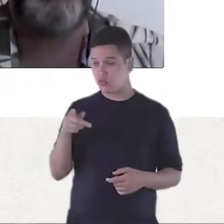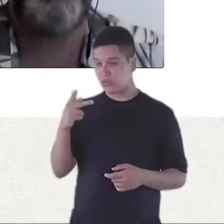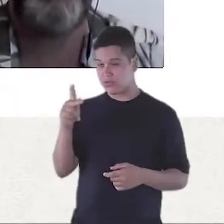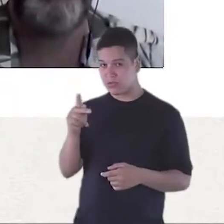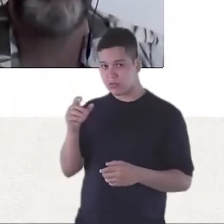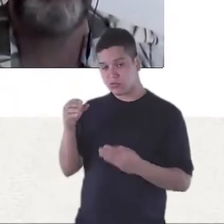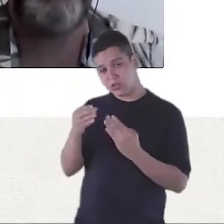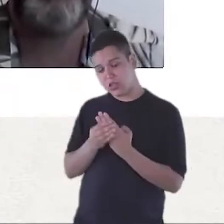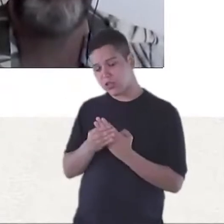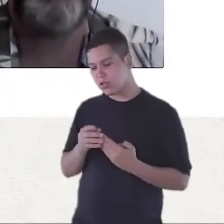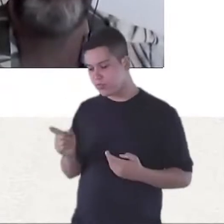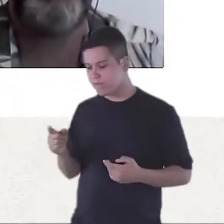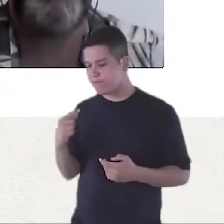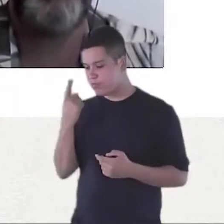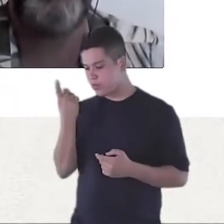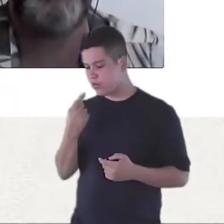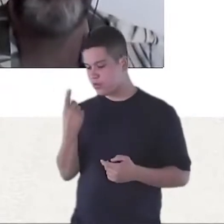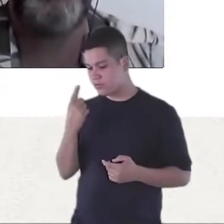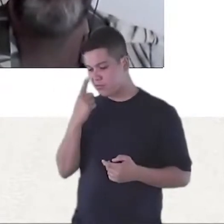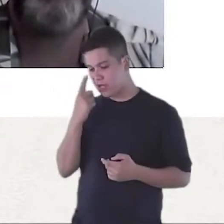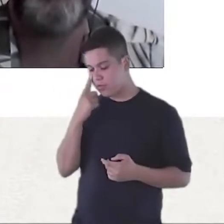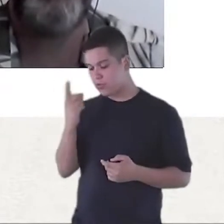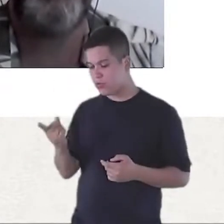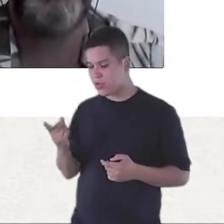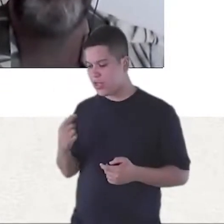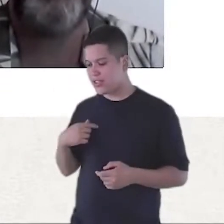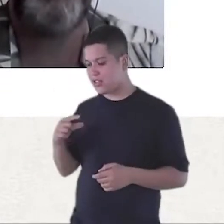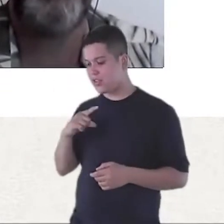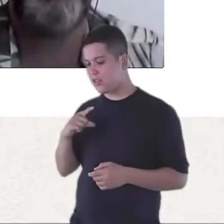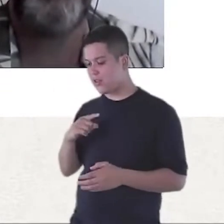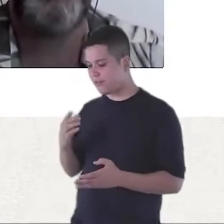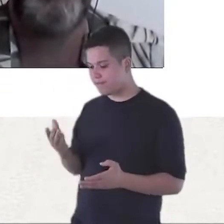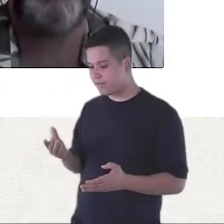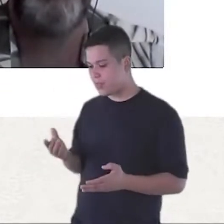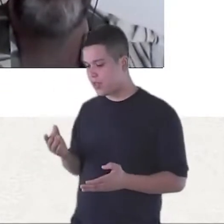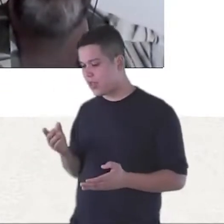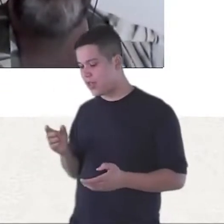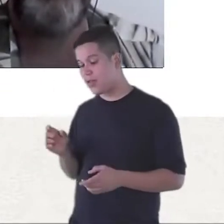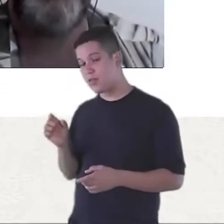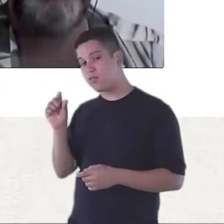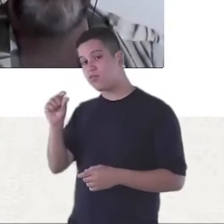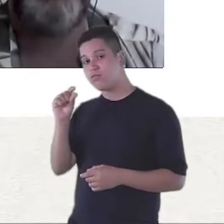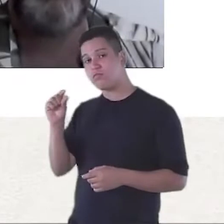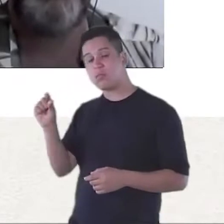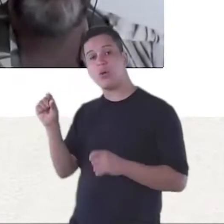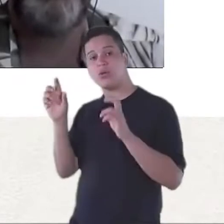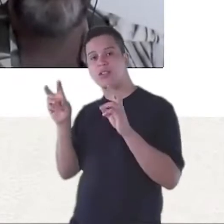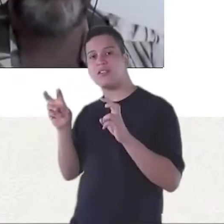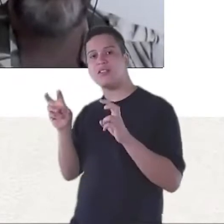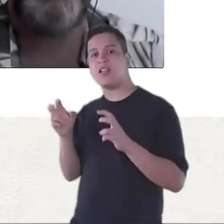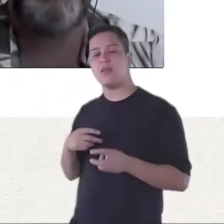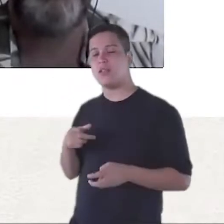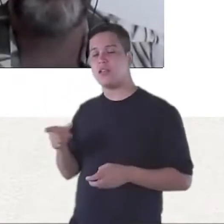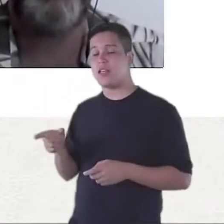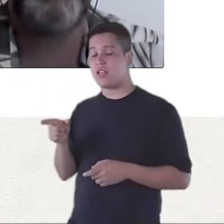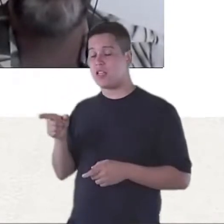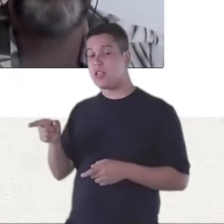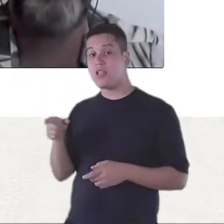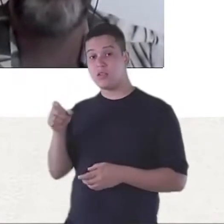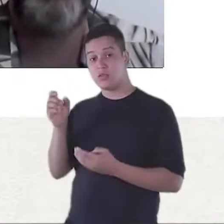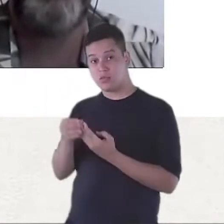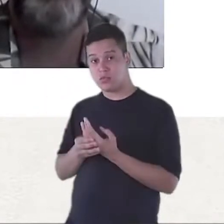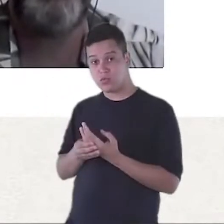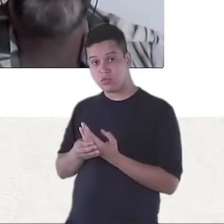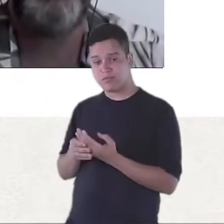encontro deste lugar. Legal você entender, você falar esse poema, porque o lugar que você encontrou